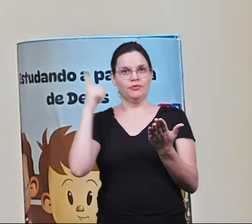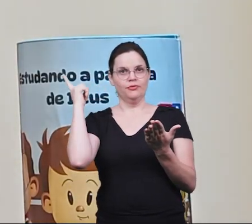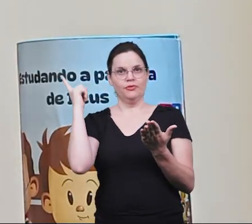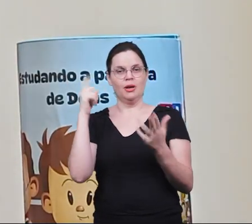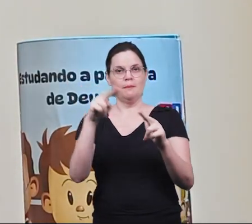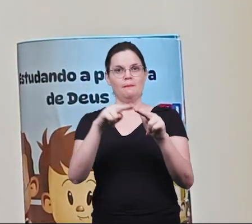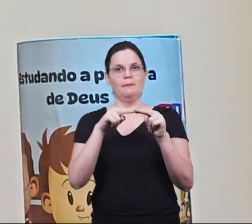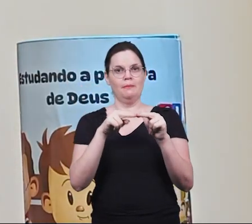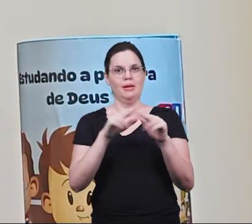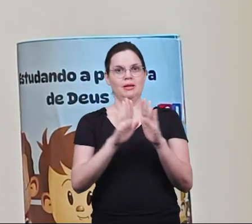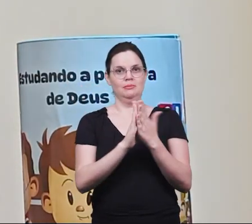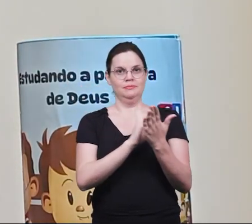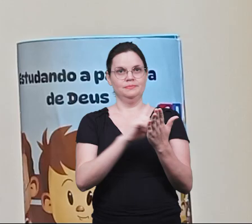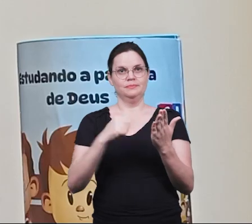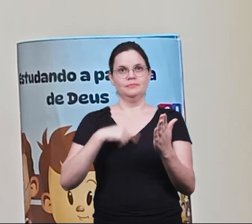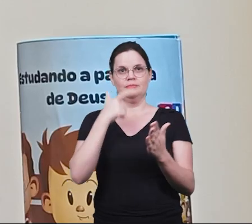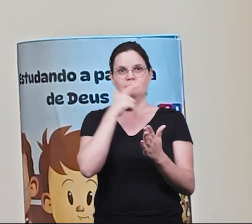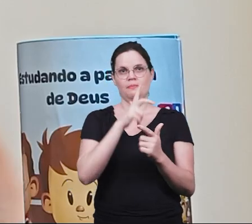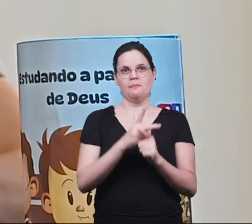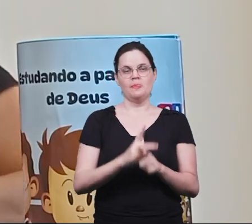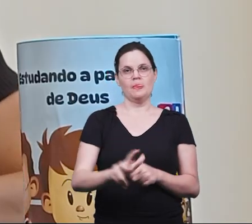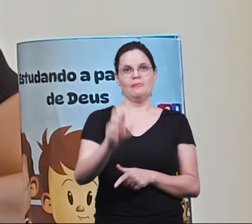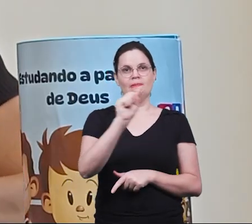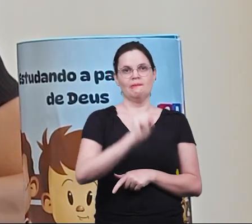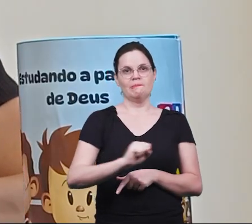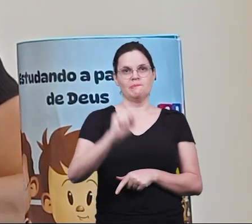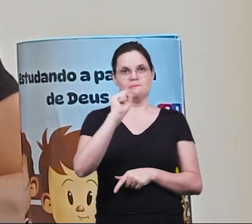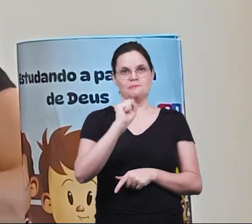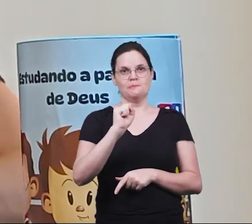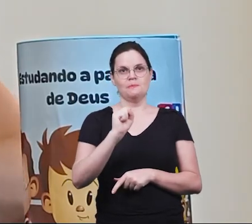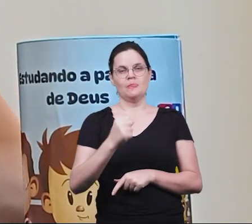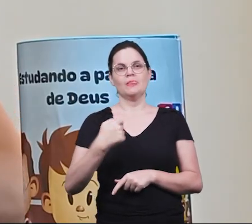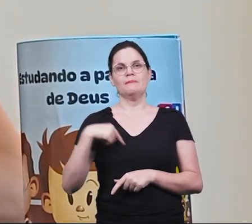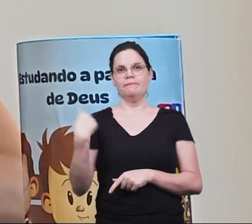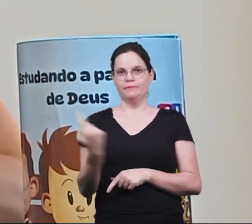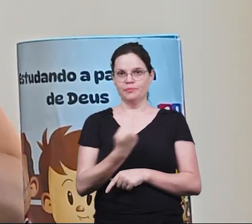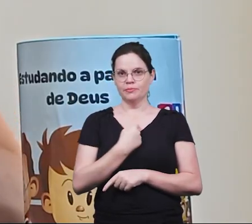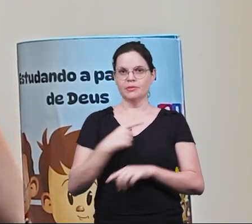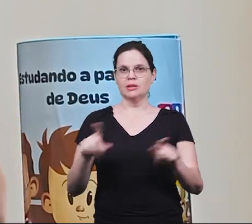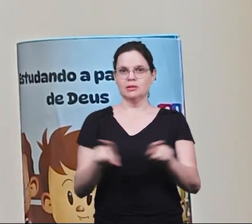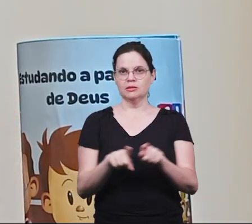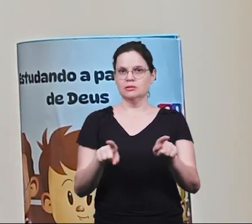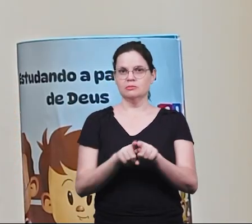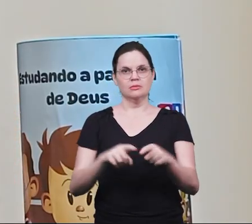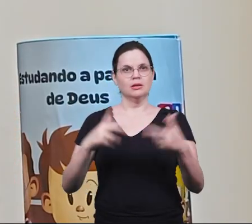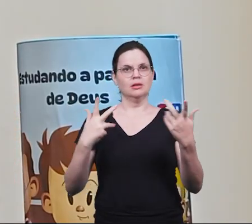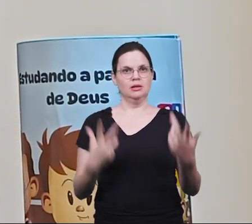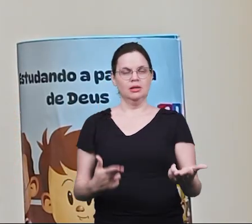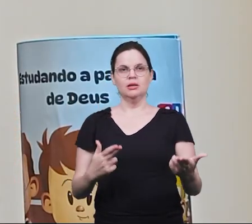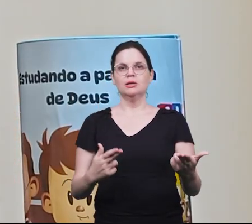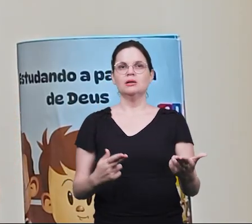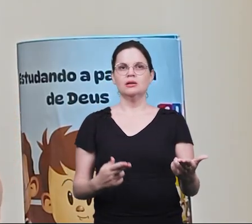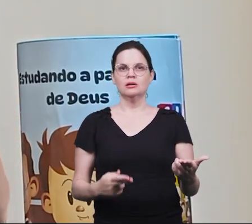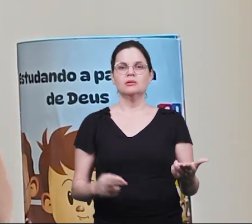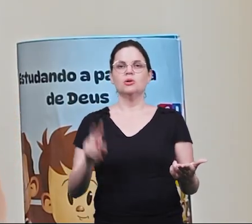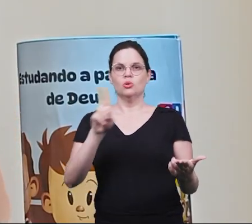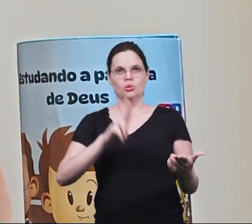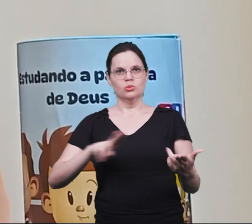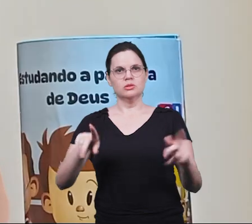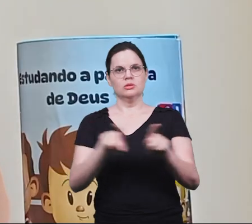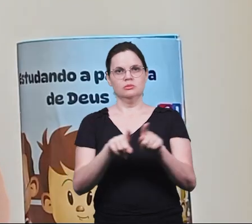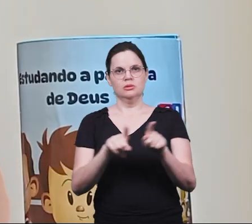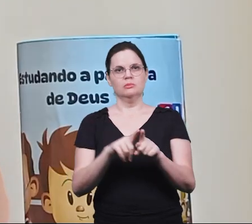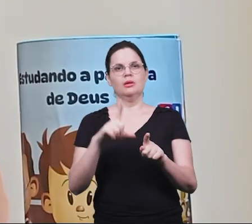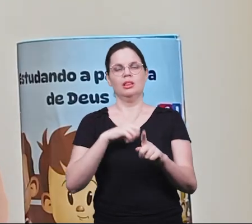da palavra, ele foi vitorioso. E nós, assim como Jesus, usaremos